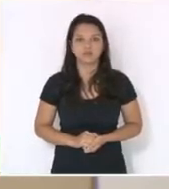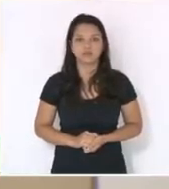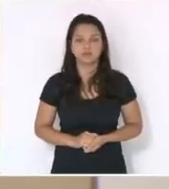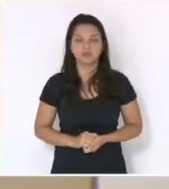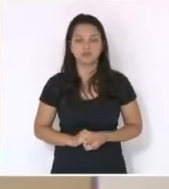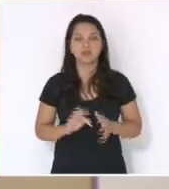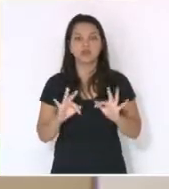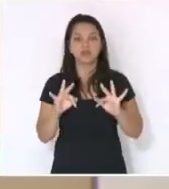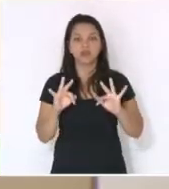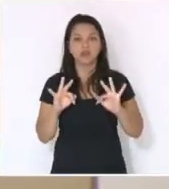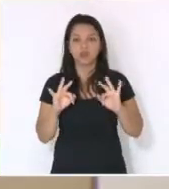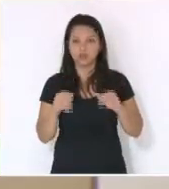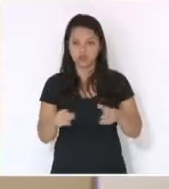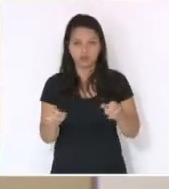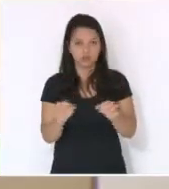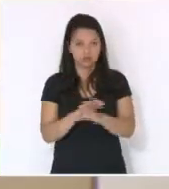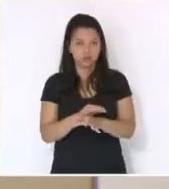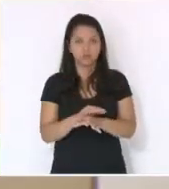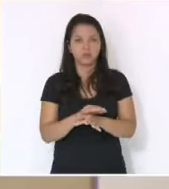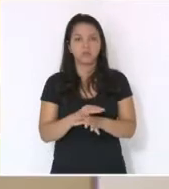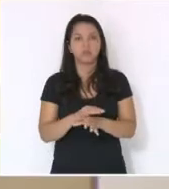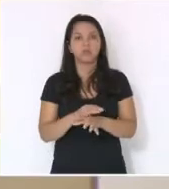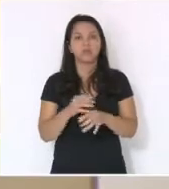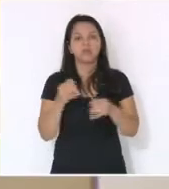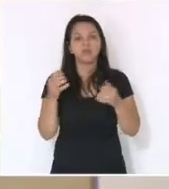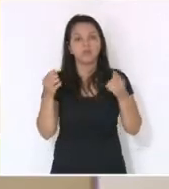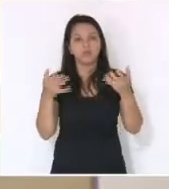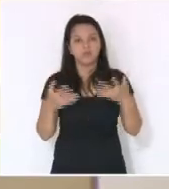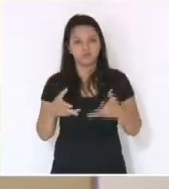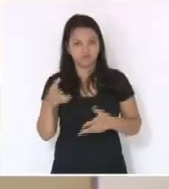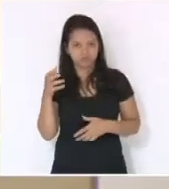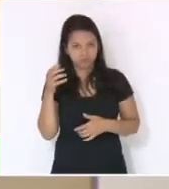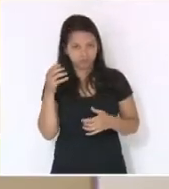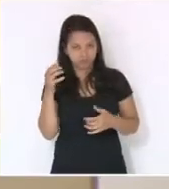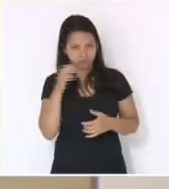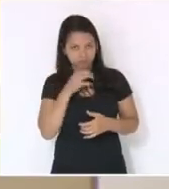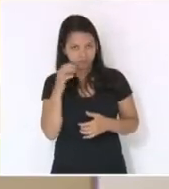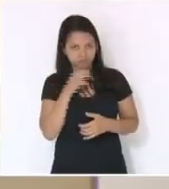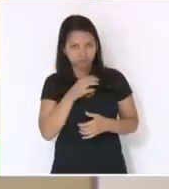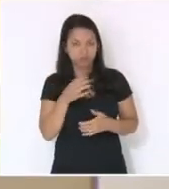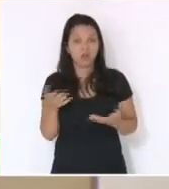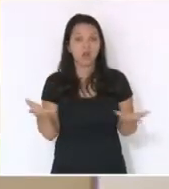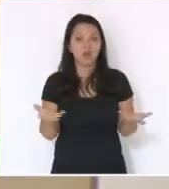Fim das breves comunicações. Nós vamos agora